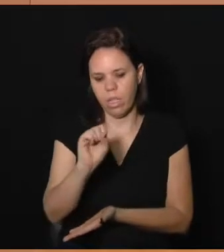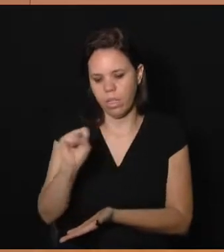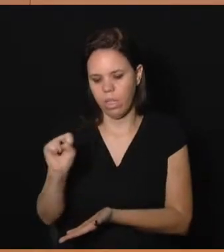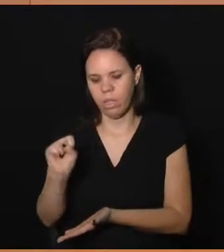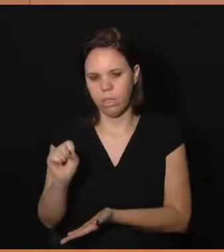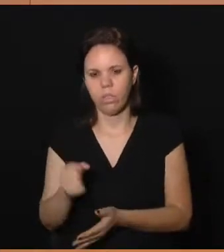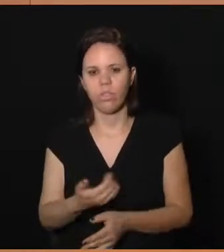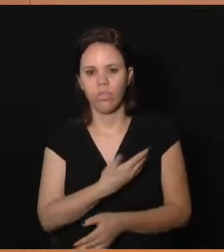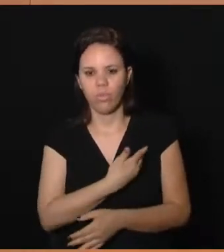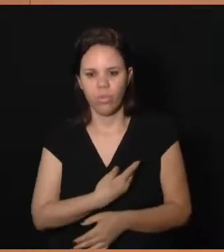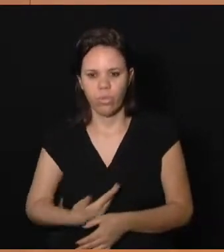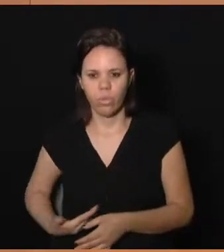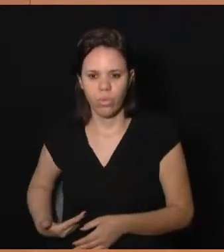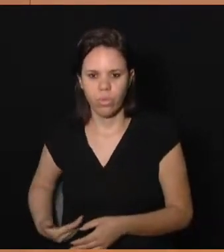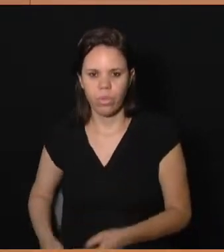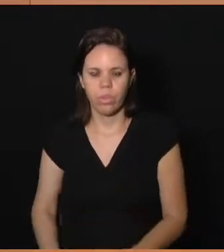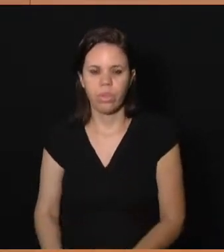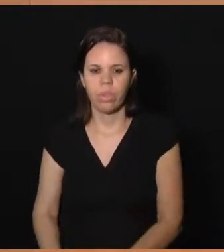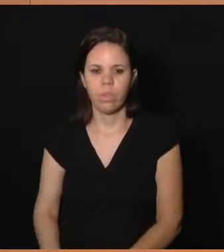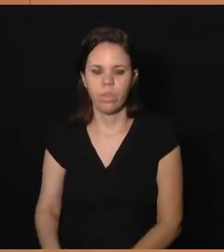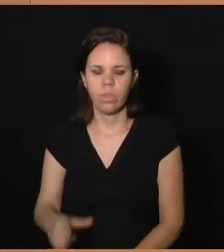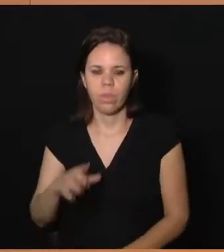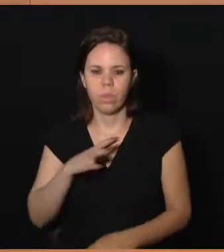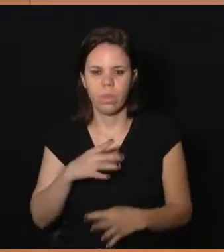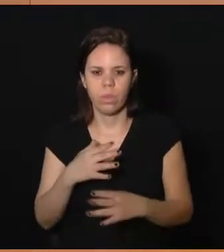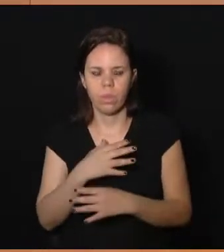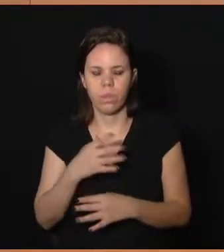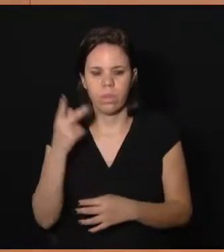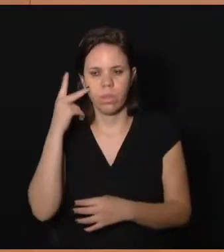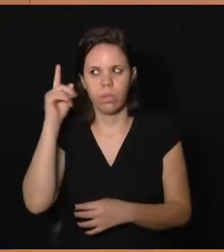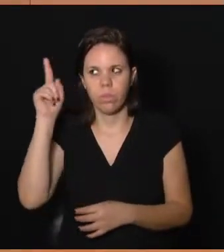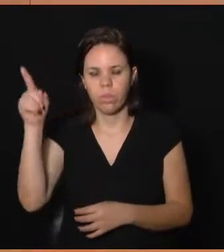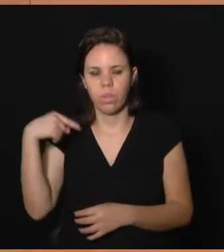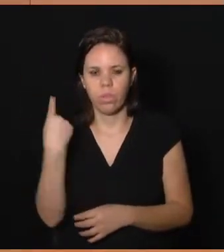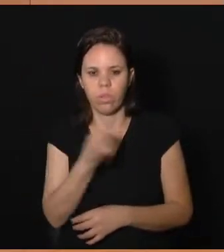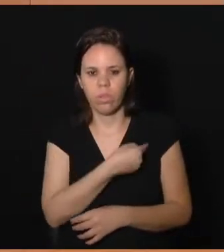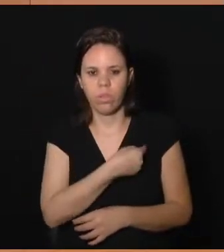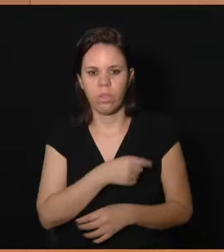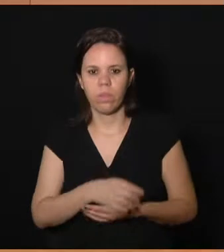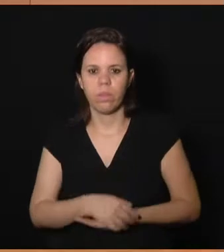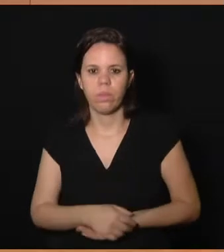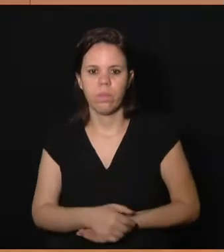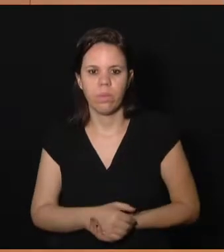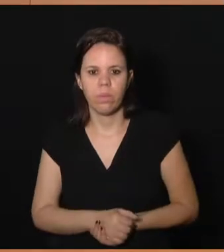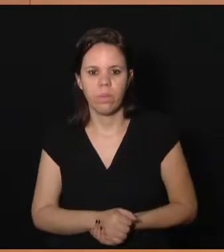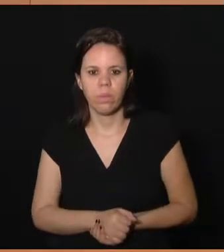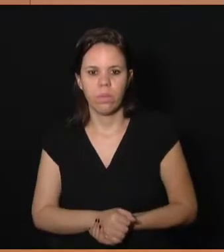governo da cidade de São Paulo entende que nós, como